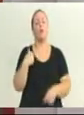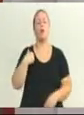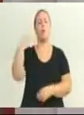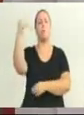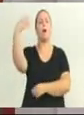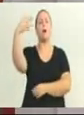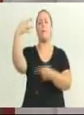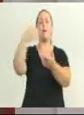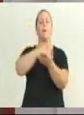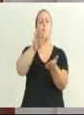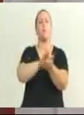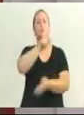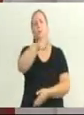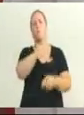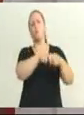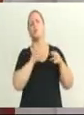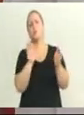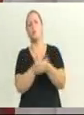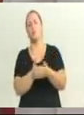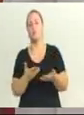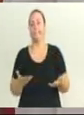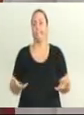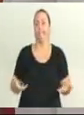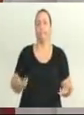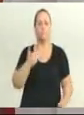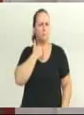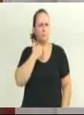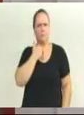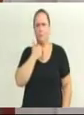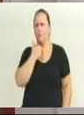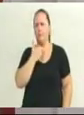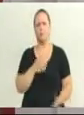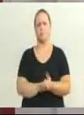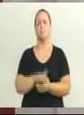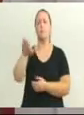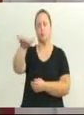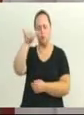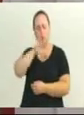Chamamos a polícia militar. O policial militar chegou e já disse. Estamos já te procurando.